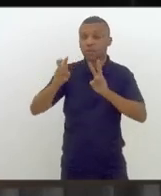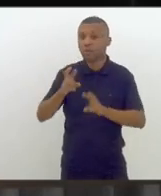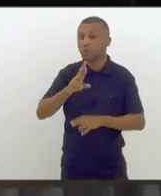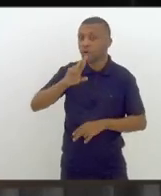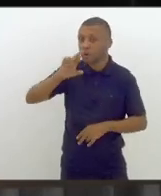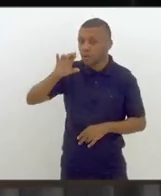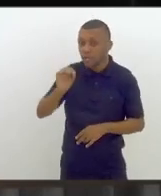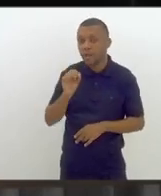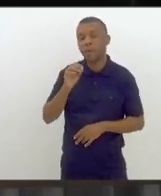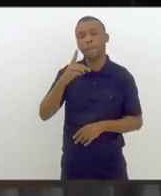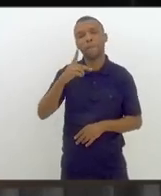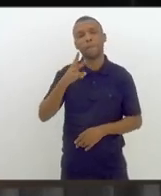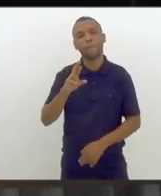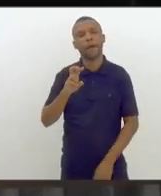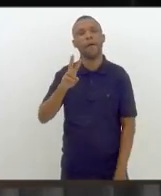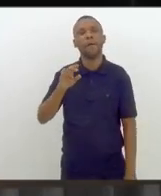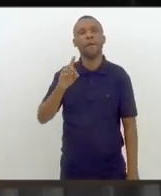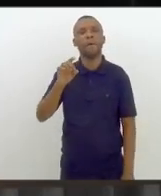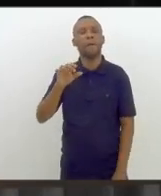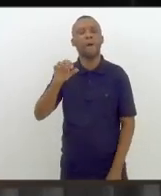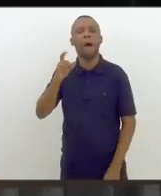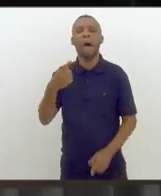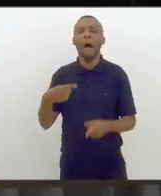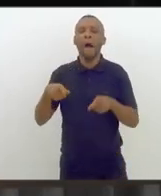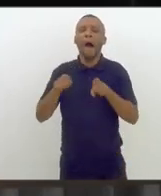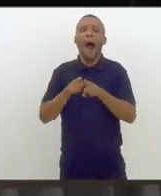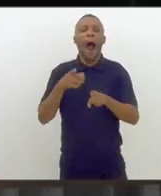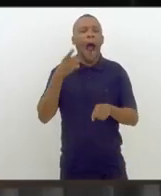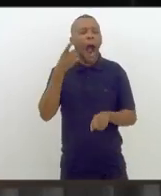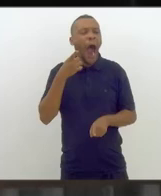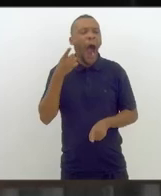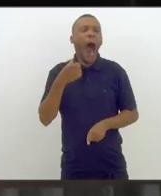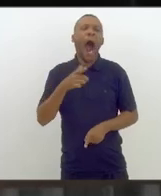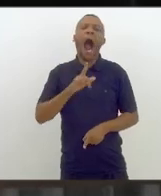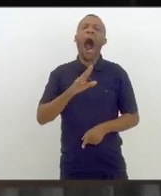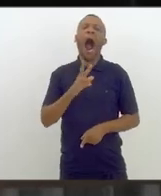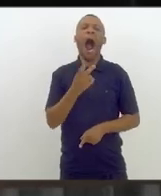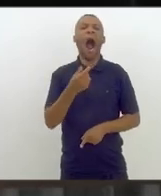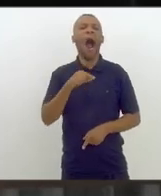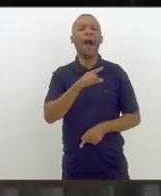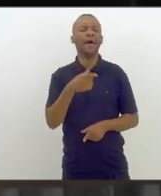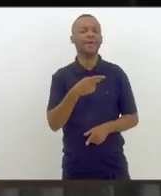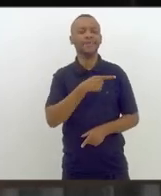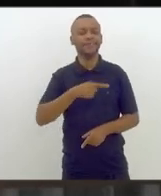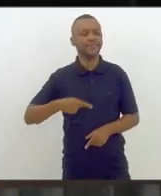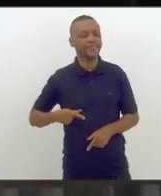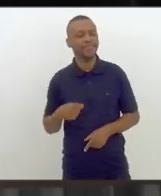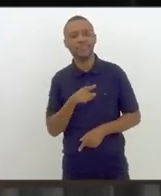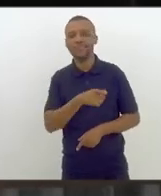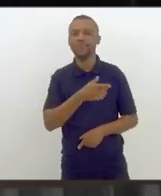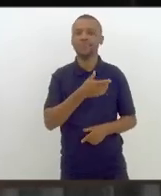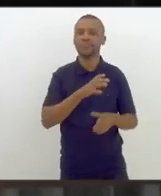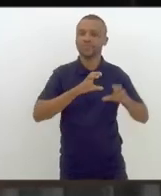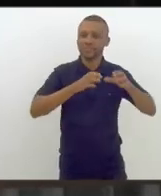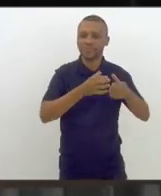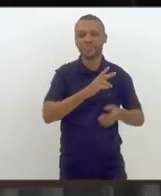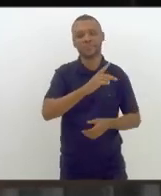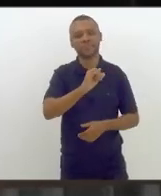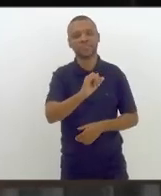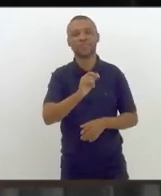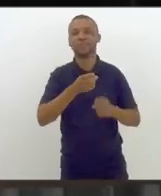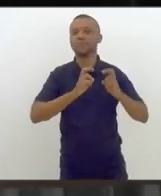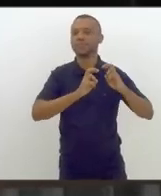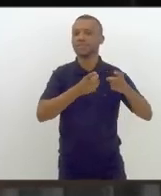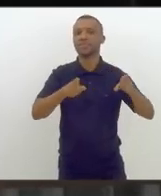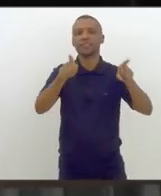Previdência. Estivemos ao lado da deputada Lucinha quando ela presidiu a CPI dos trens e também ao lado